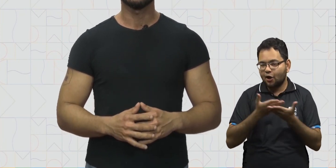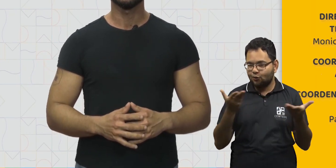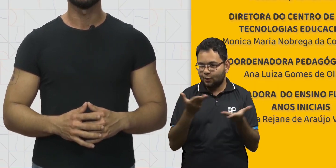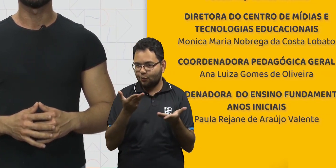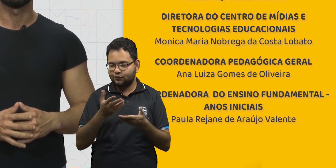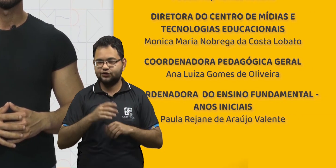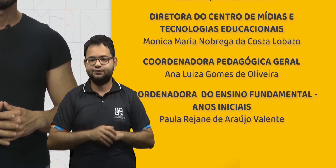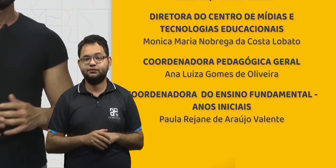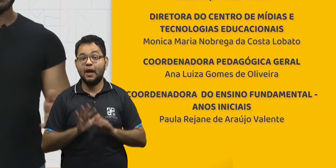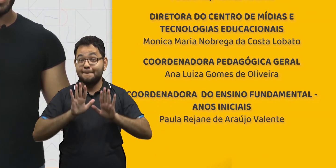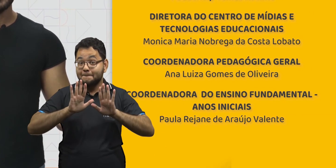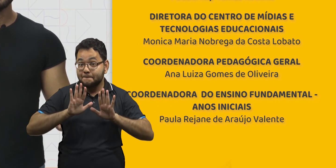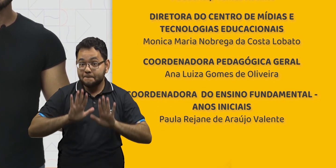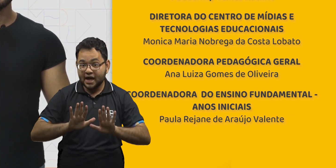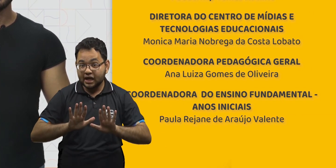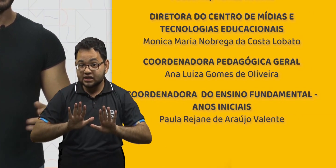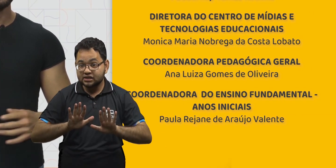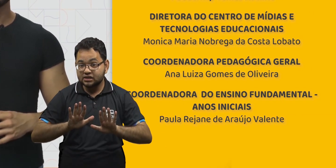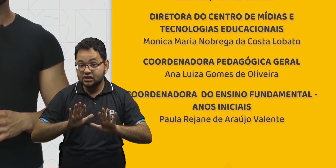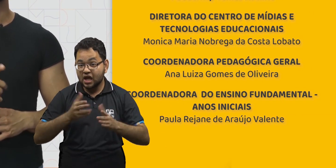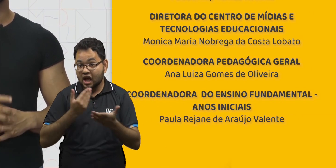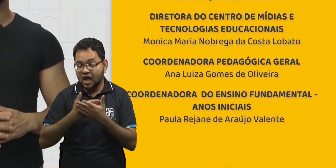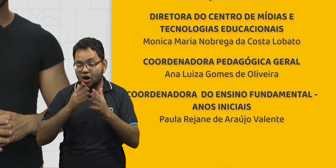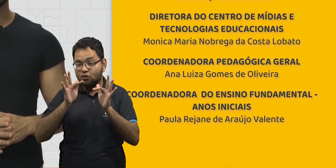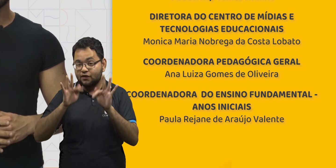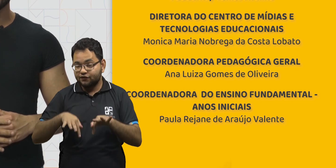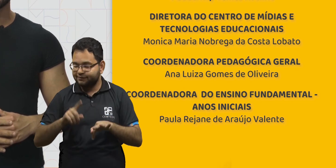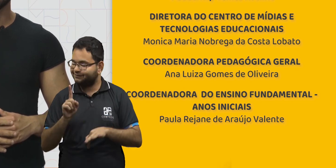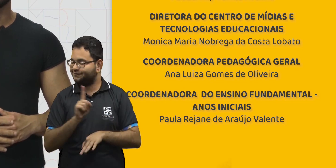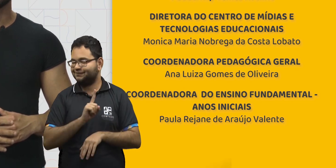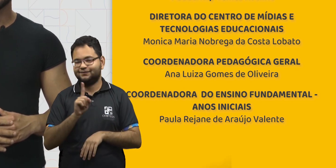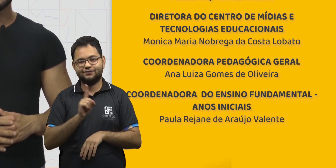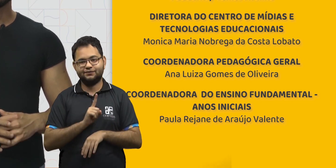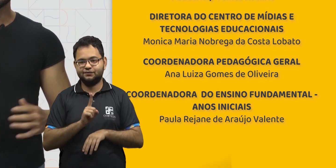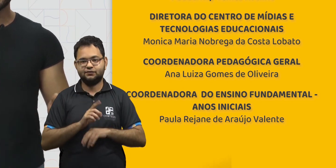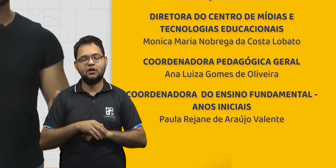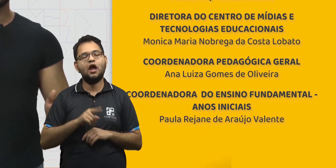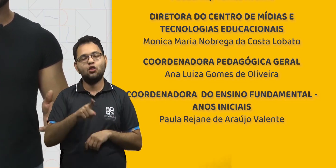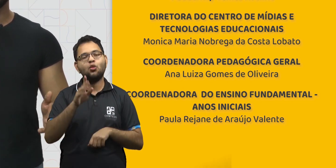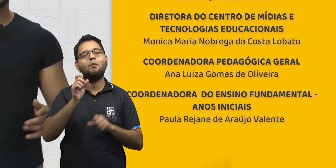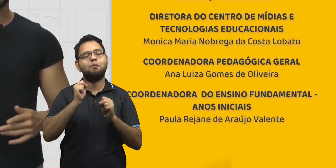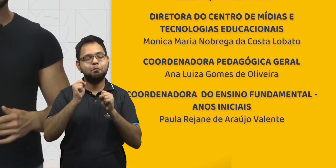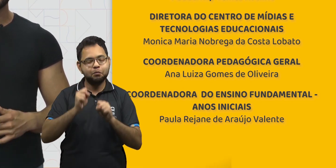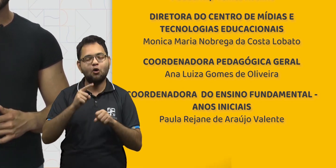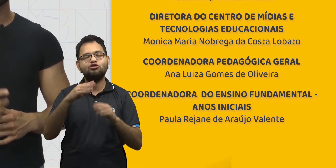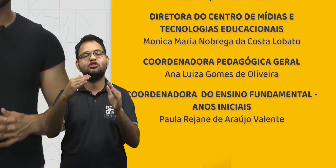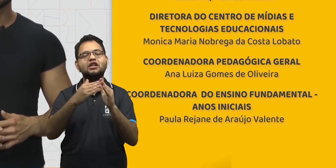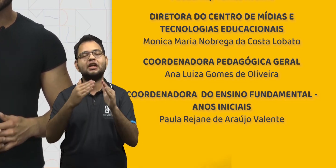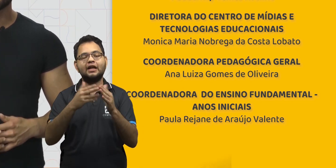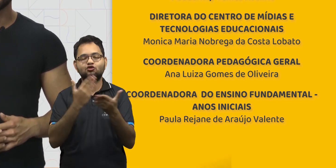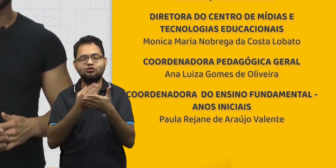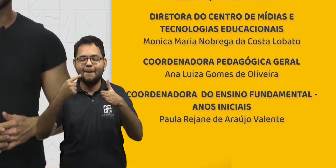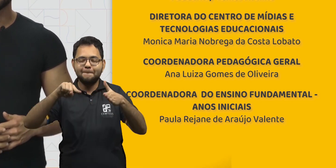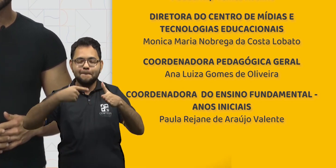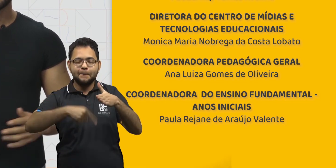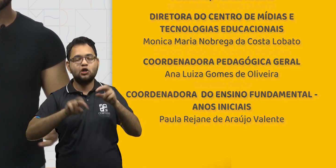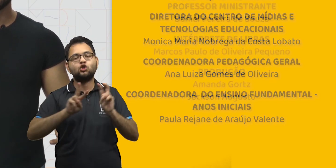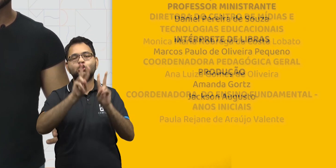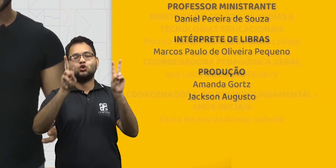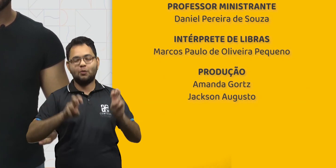nossa aula de hoje. Mas essa história não acaba aqui. Que tal se aprofundar ainda mais sobre esse